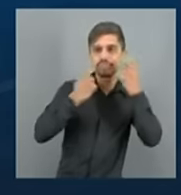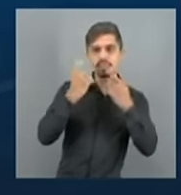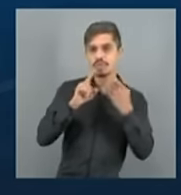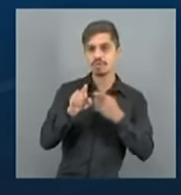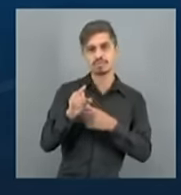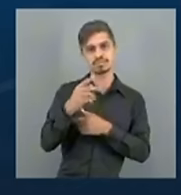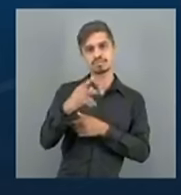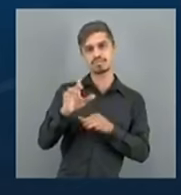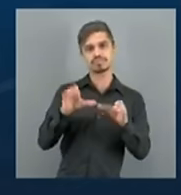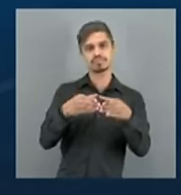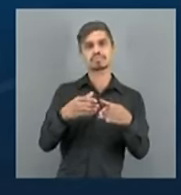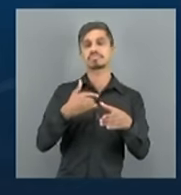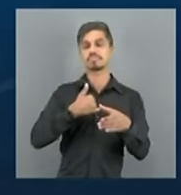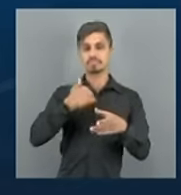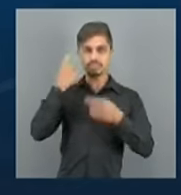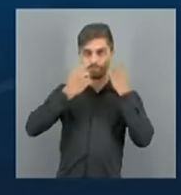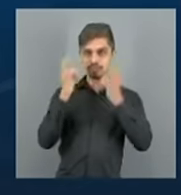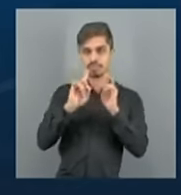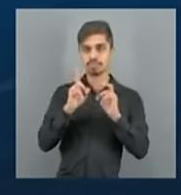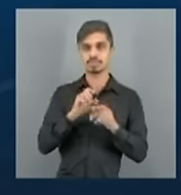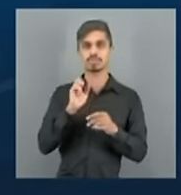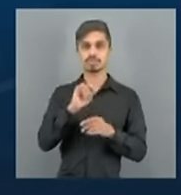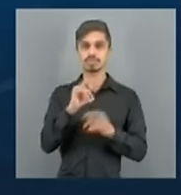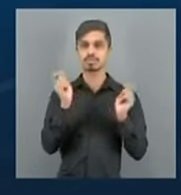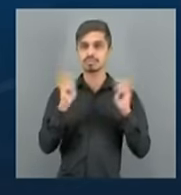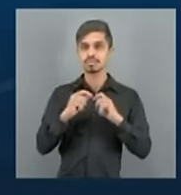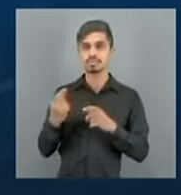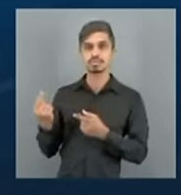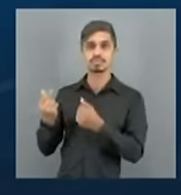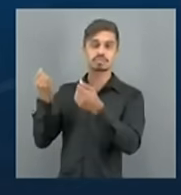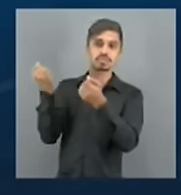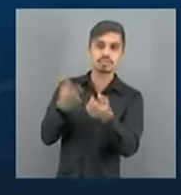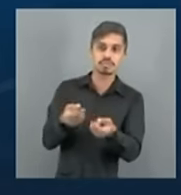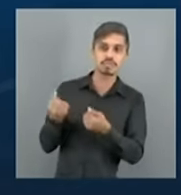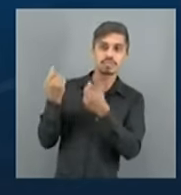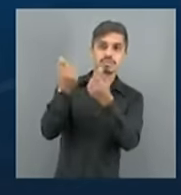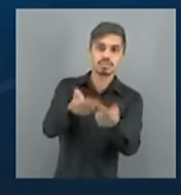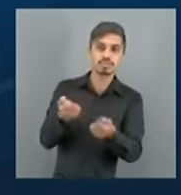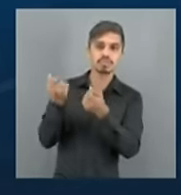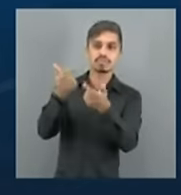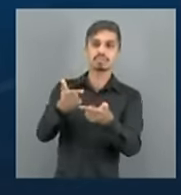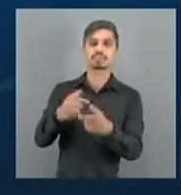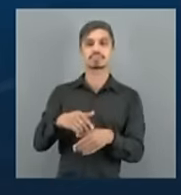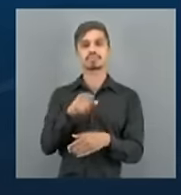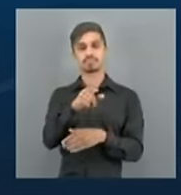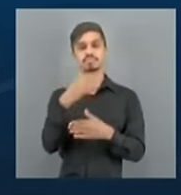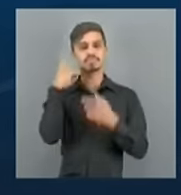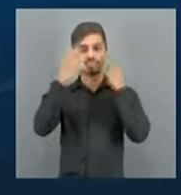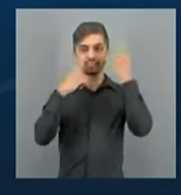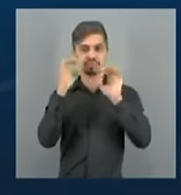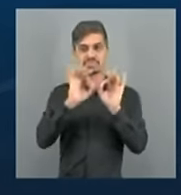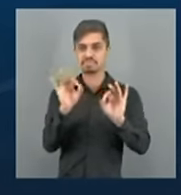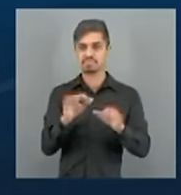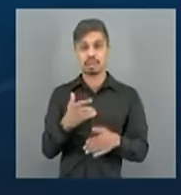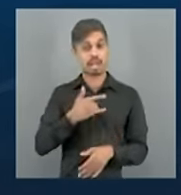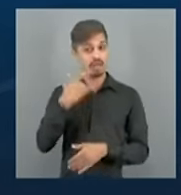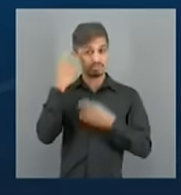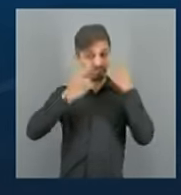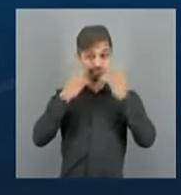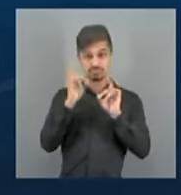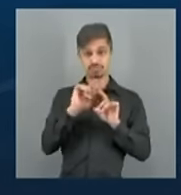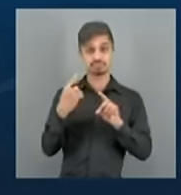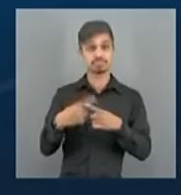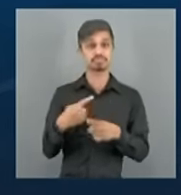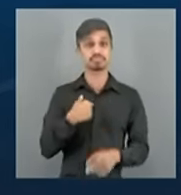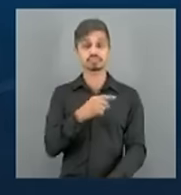vou estar, meu irmão. E se eu puder fazer dinheiro e cair com o seu time, o problema é seu, você está querendo meu dinheiro e não está preocupado em subir. Não é eu que vou estar, né? Até porque eu já fui